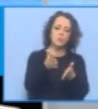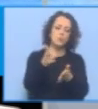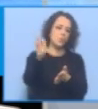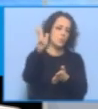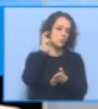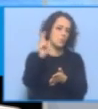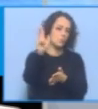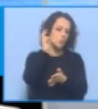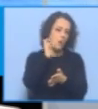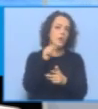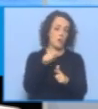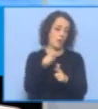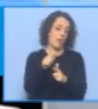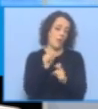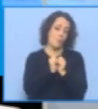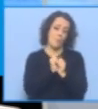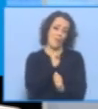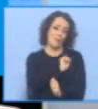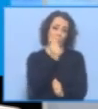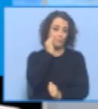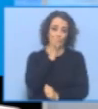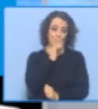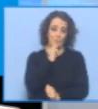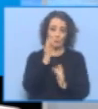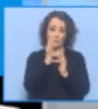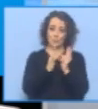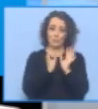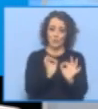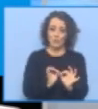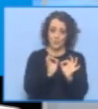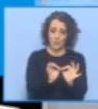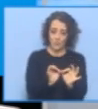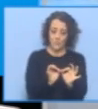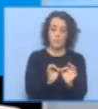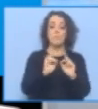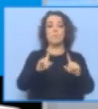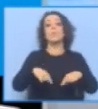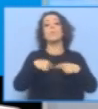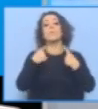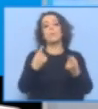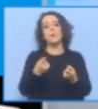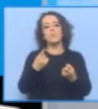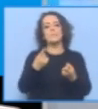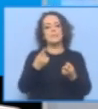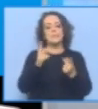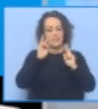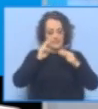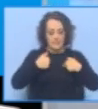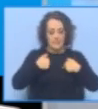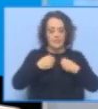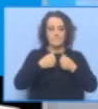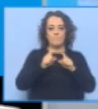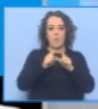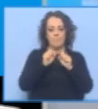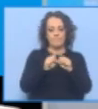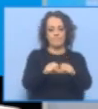escuta, pois esse é o papel dos pais cristãos. E depois, a certa altura, a saber largar, não é? Saber que os filhos não são